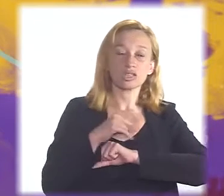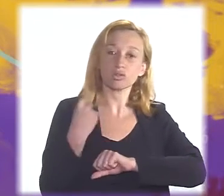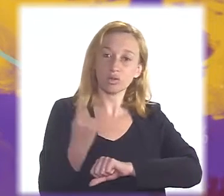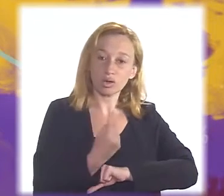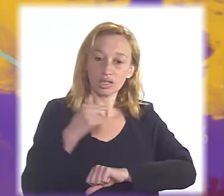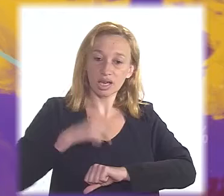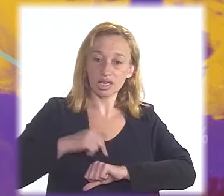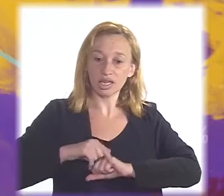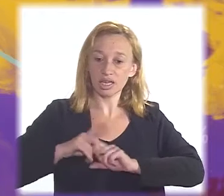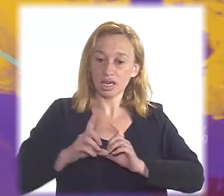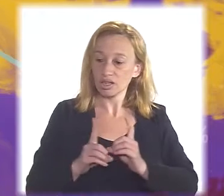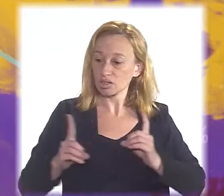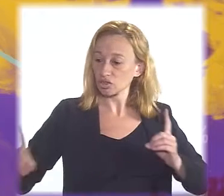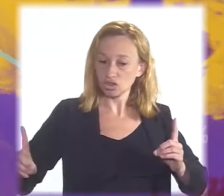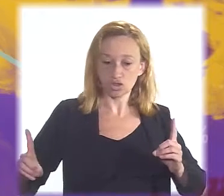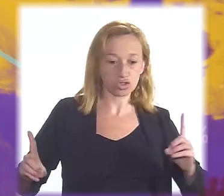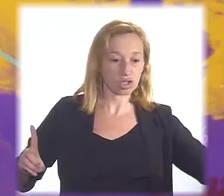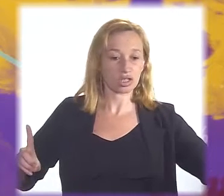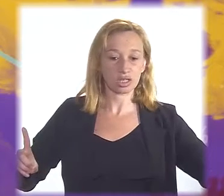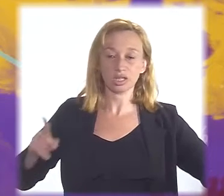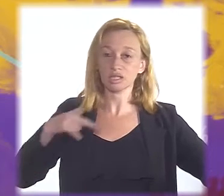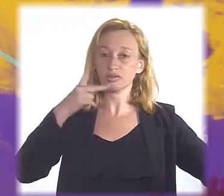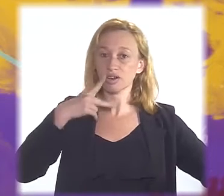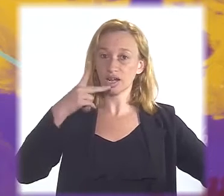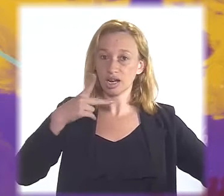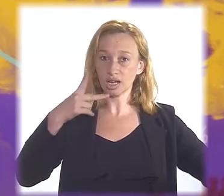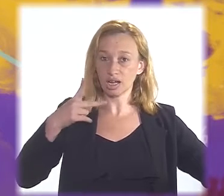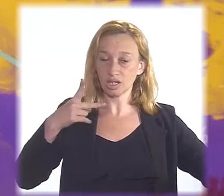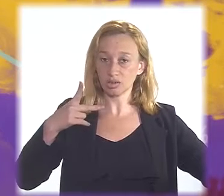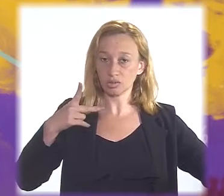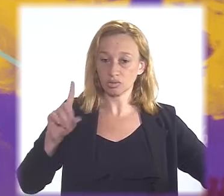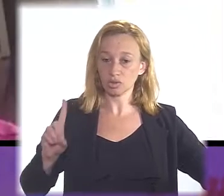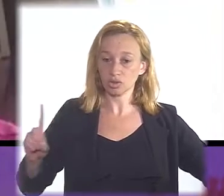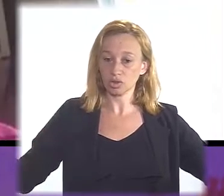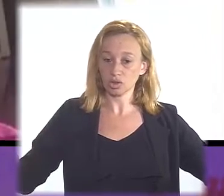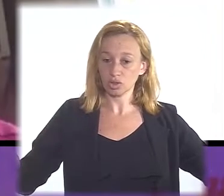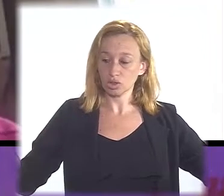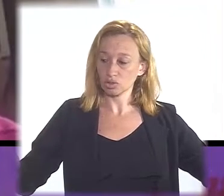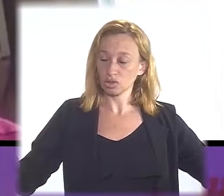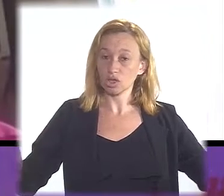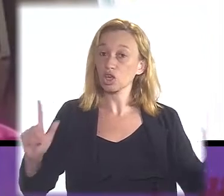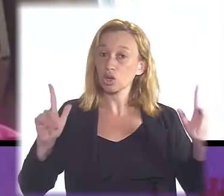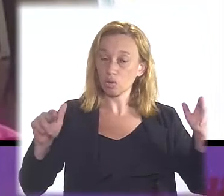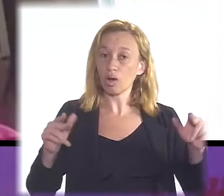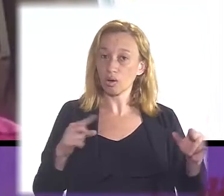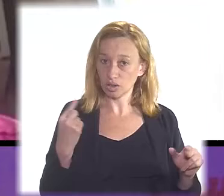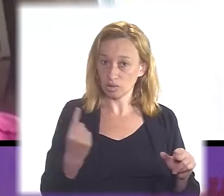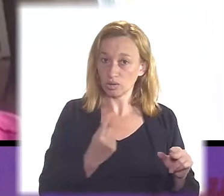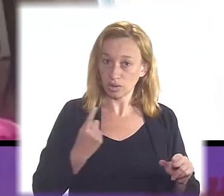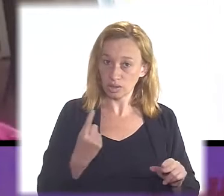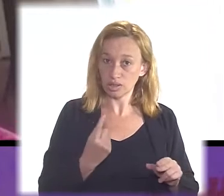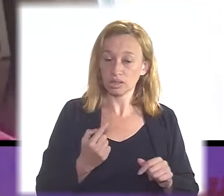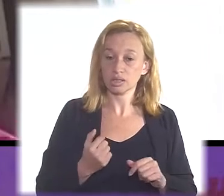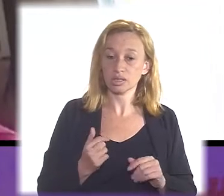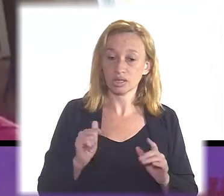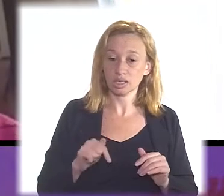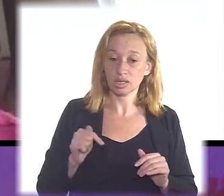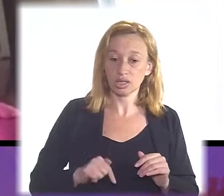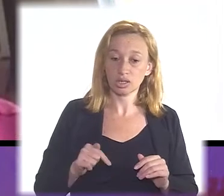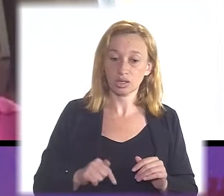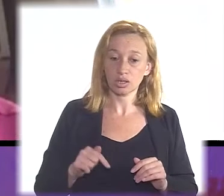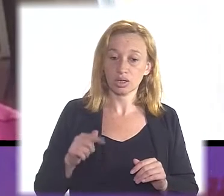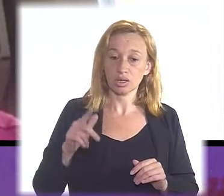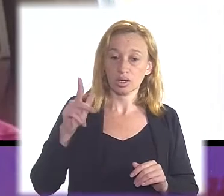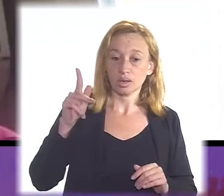estarmos aqui à distância, estivéssemos falando na distância que eu estou do meu dispositivo para você,